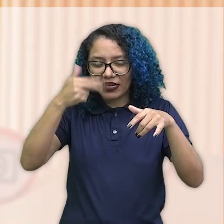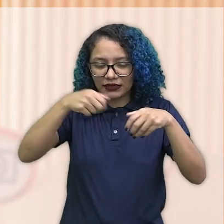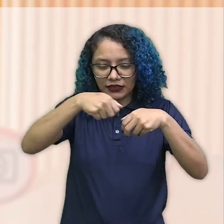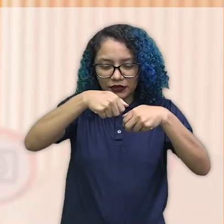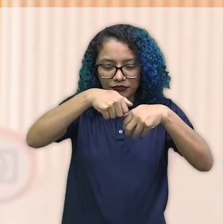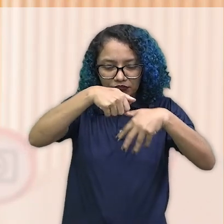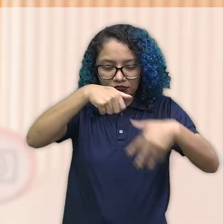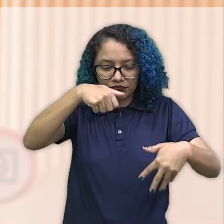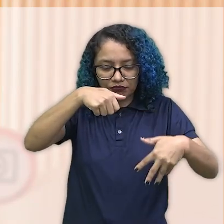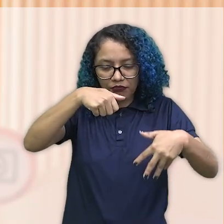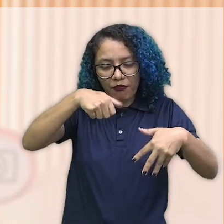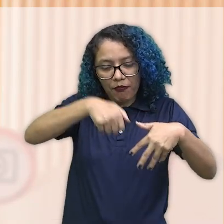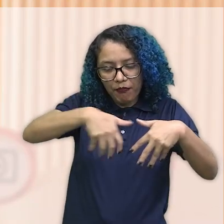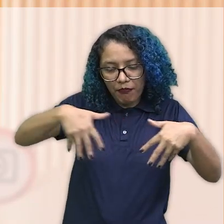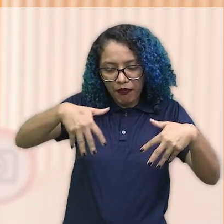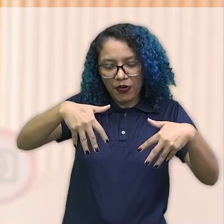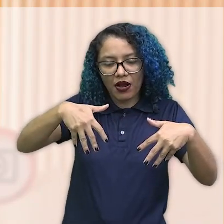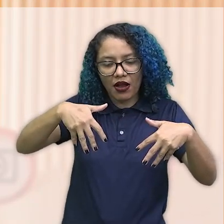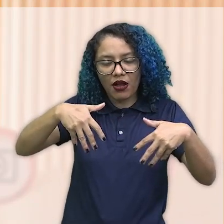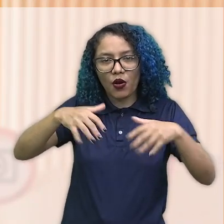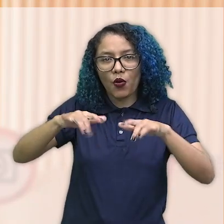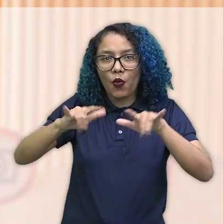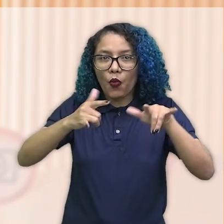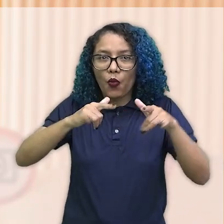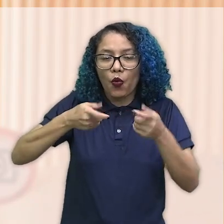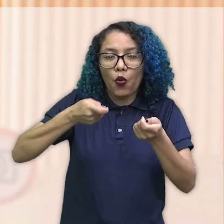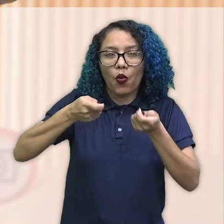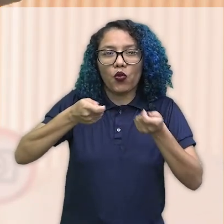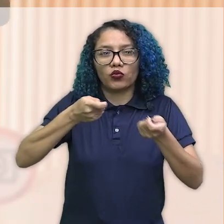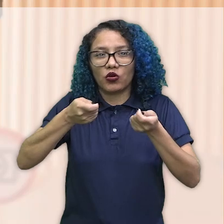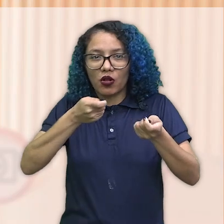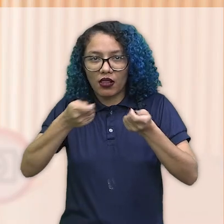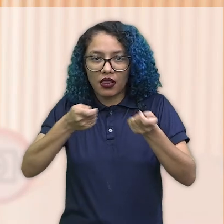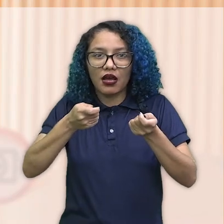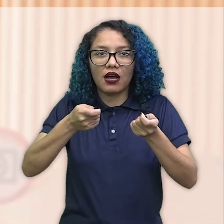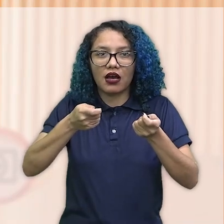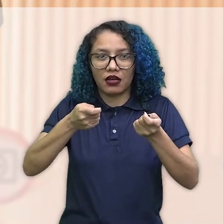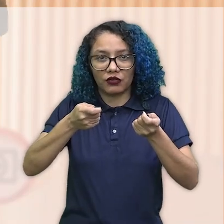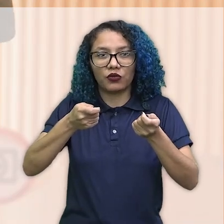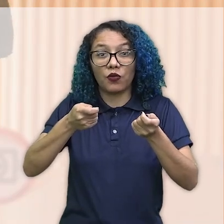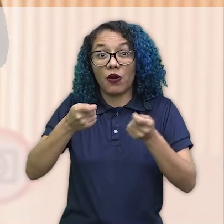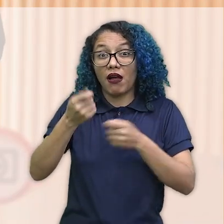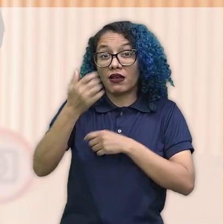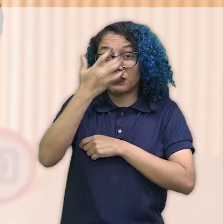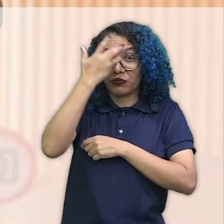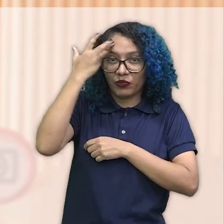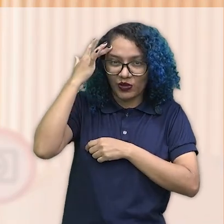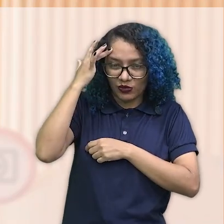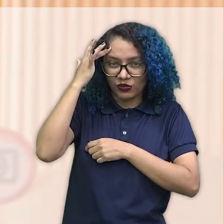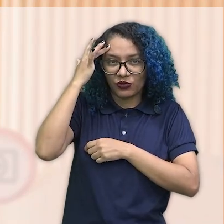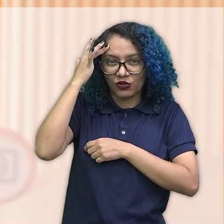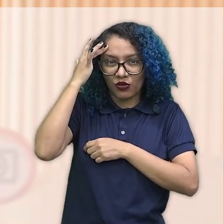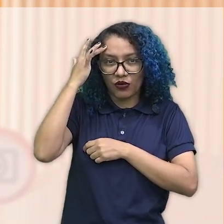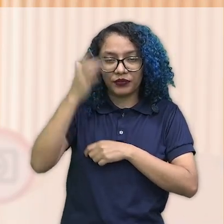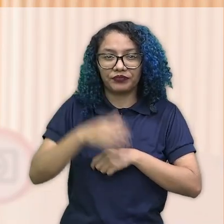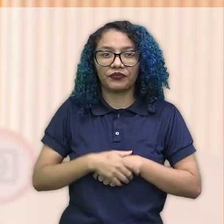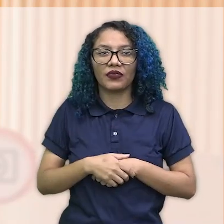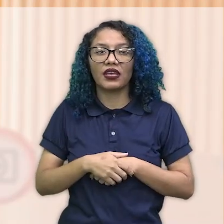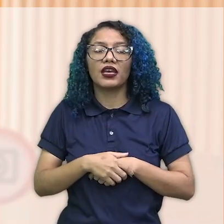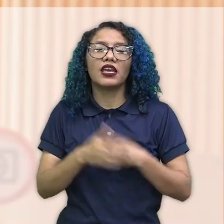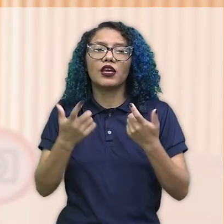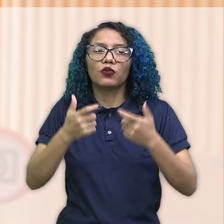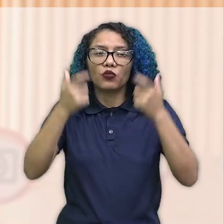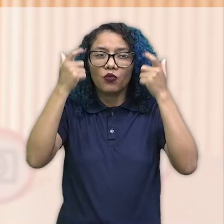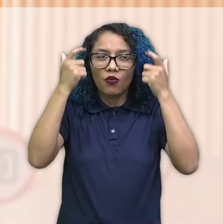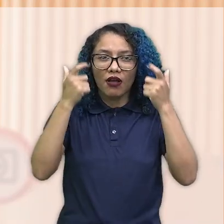controlando ali, né? E aquelas linhas saindo das mãos, controlando o quê? As cabeças das pessoas. E no lugar da